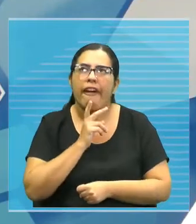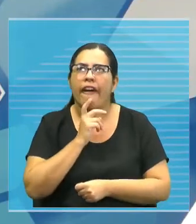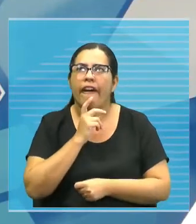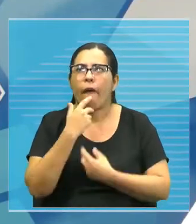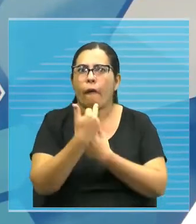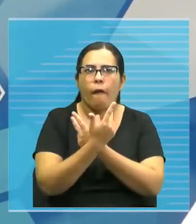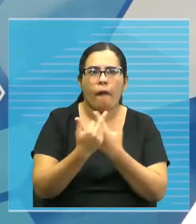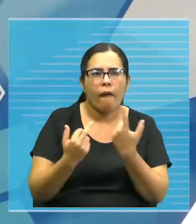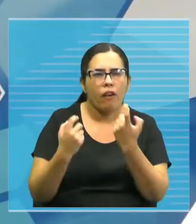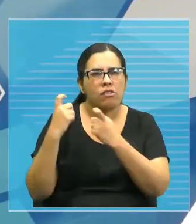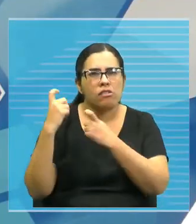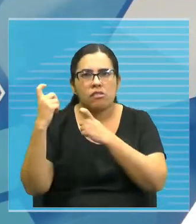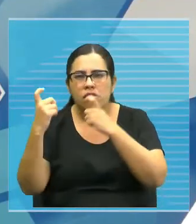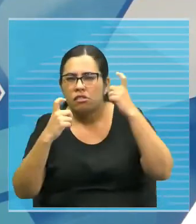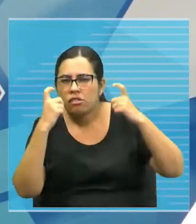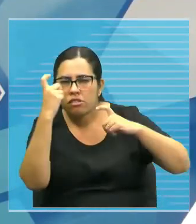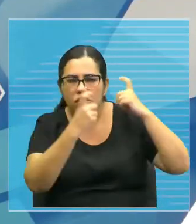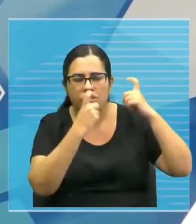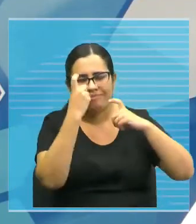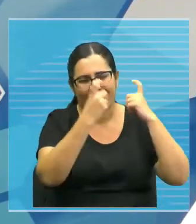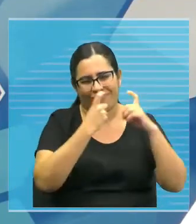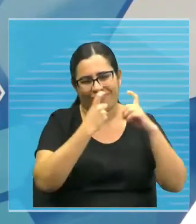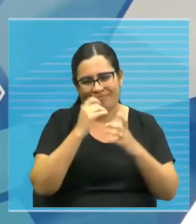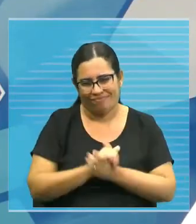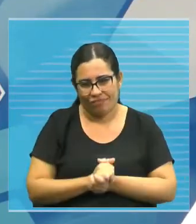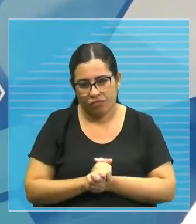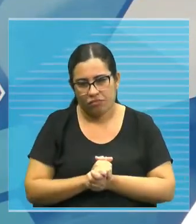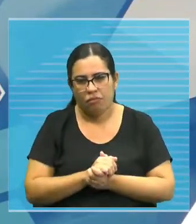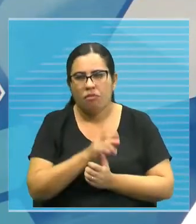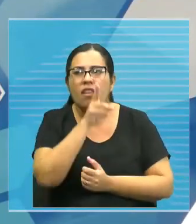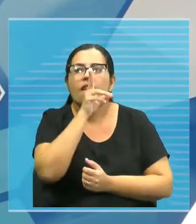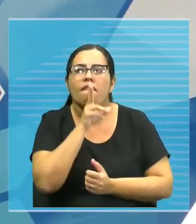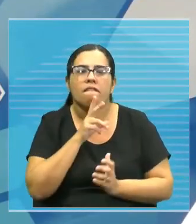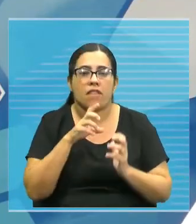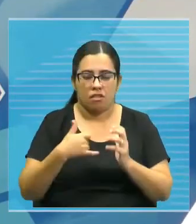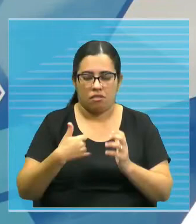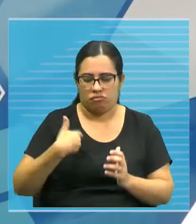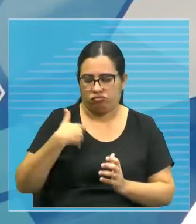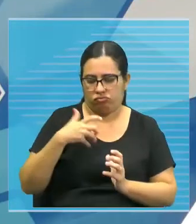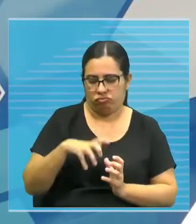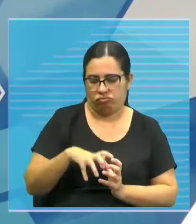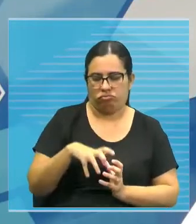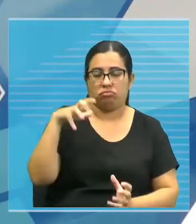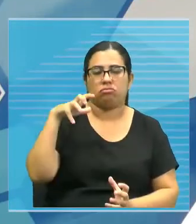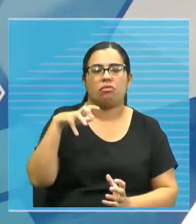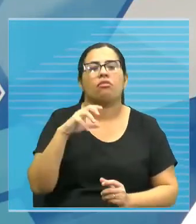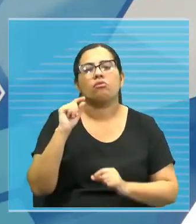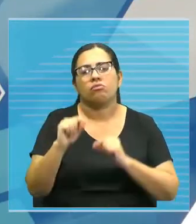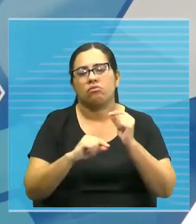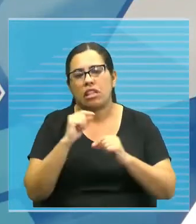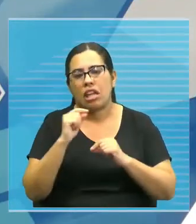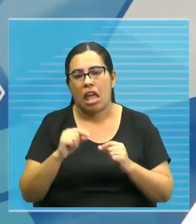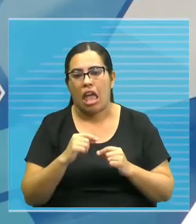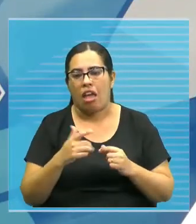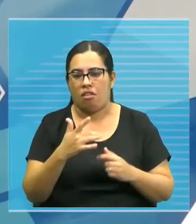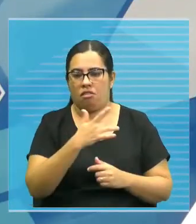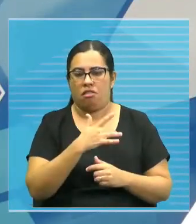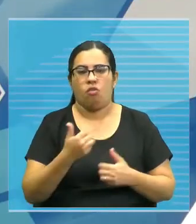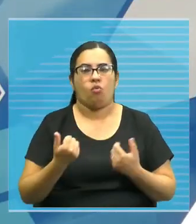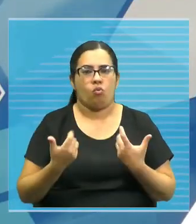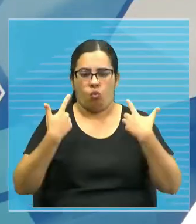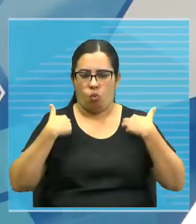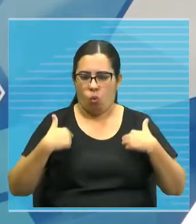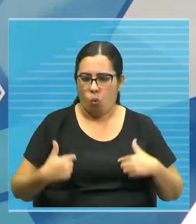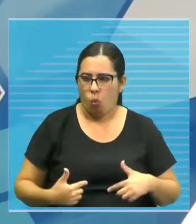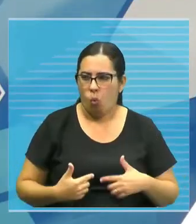coisas. O velho, ele já não tem mais aquela mesma disposição que tinha ou